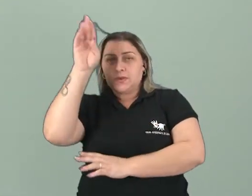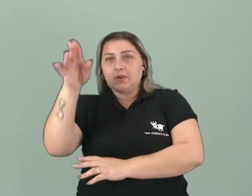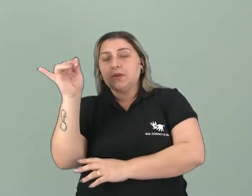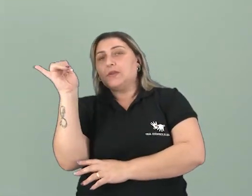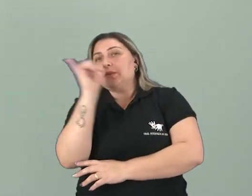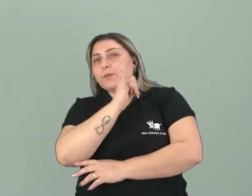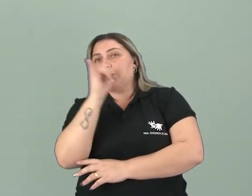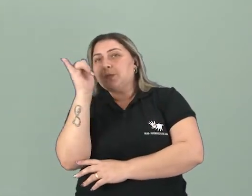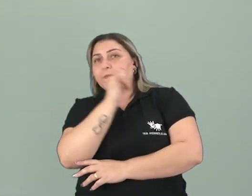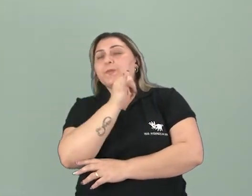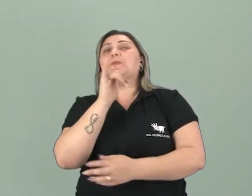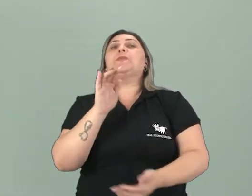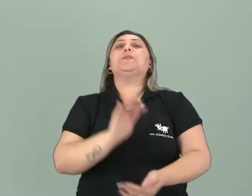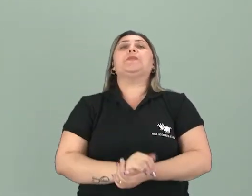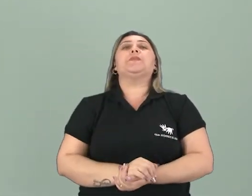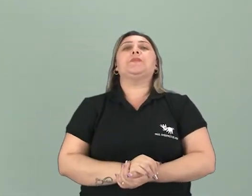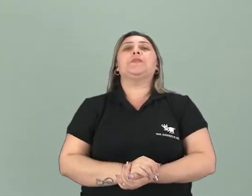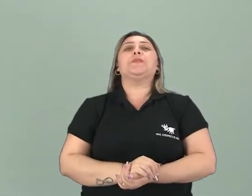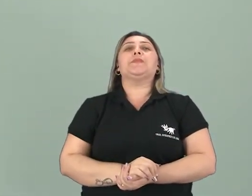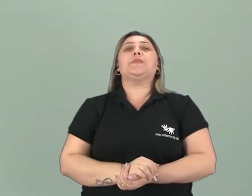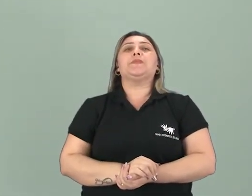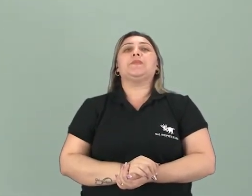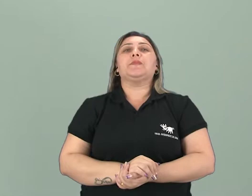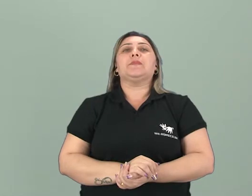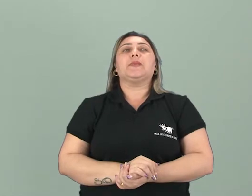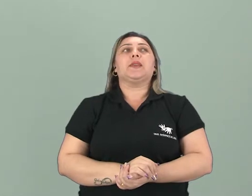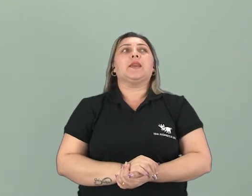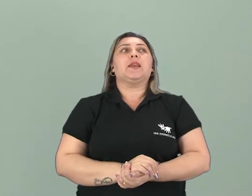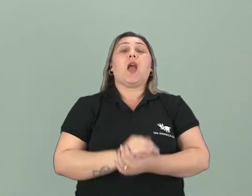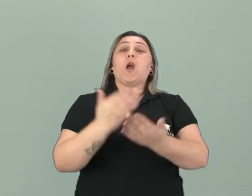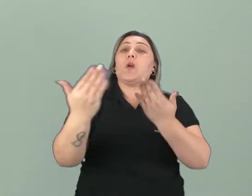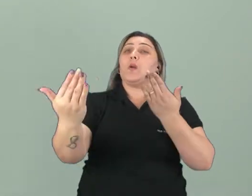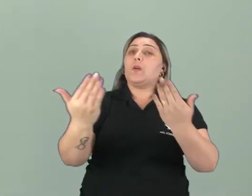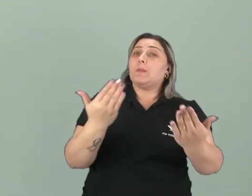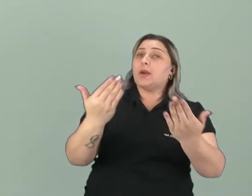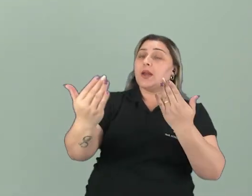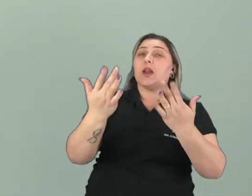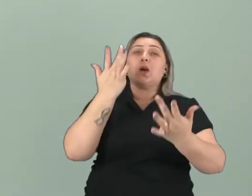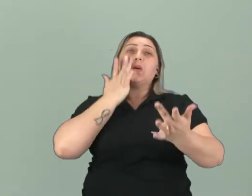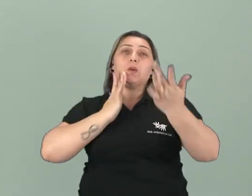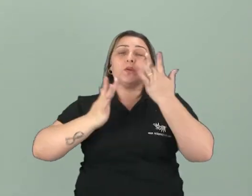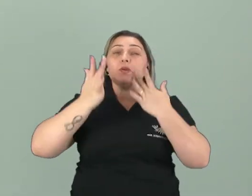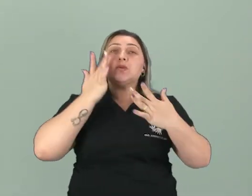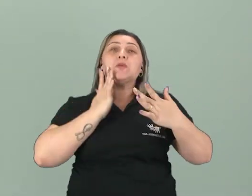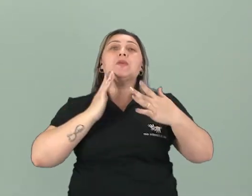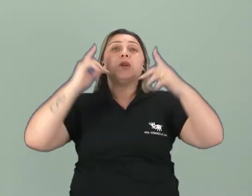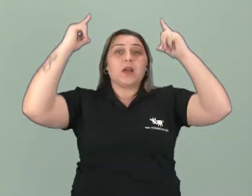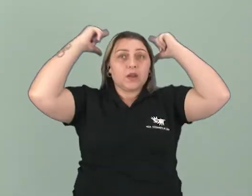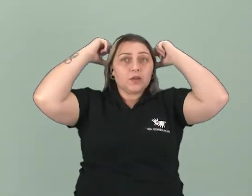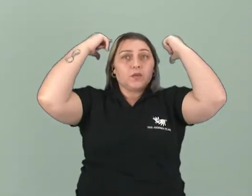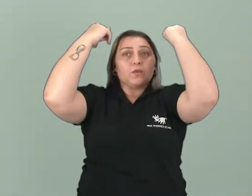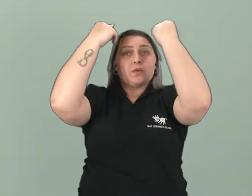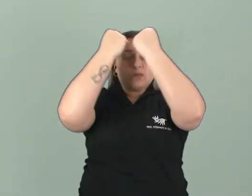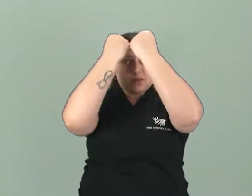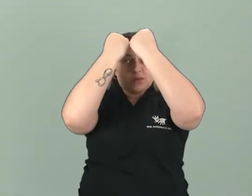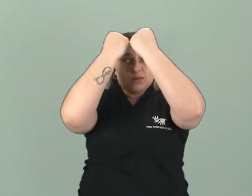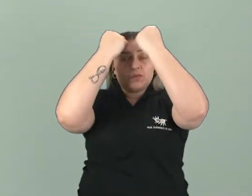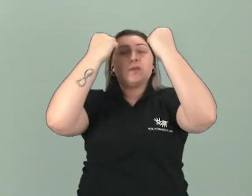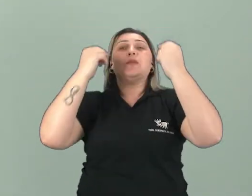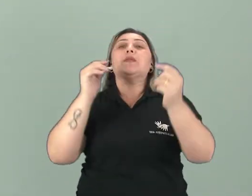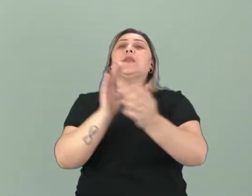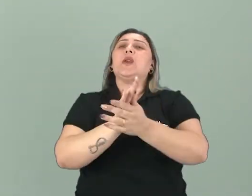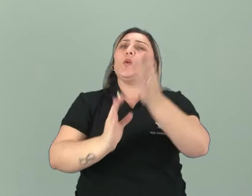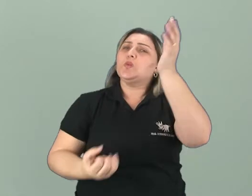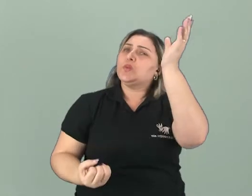repercussão inexplicável, sendo assim comparado ao teatro grego, né, que é o berço